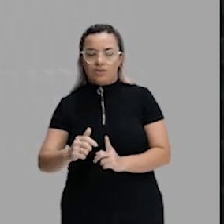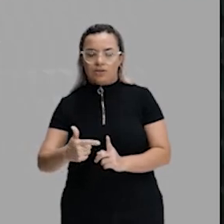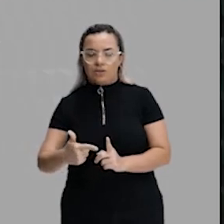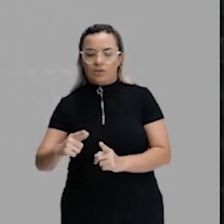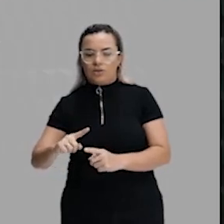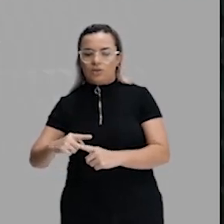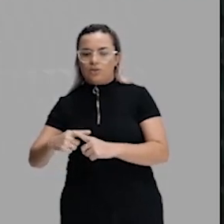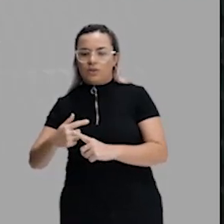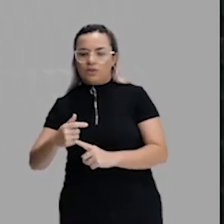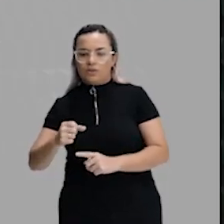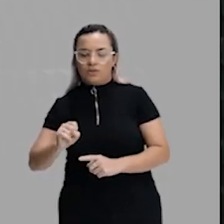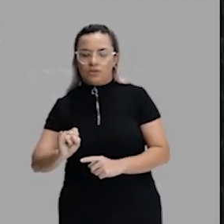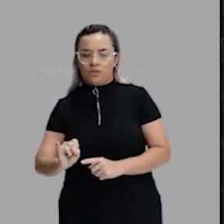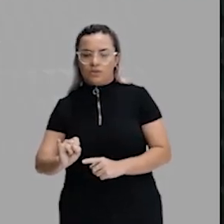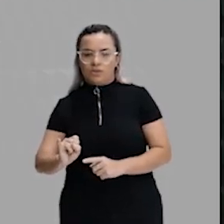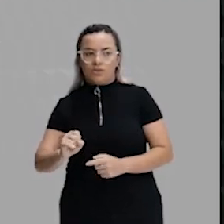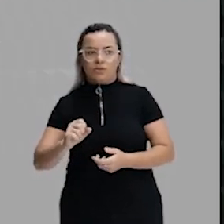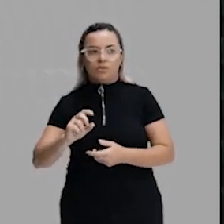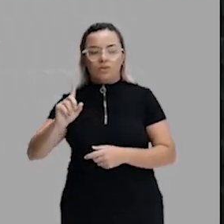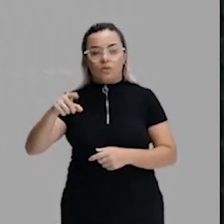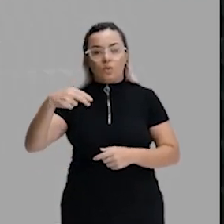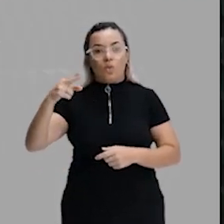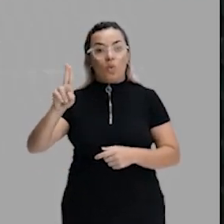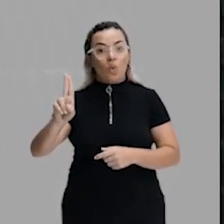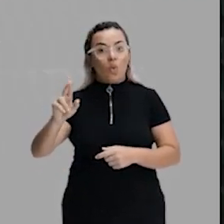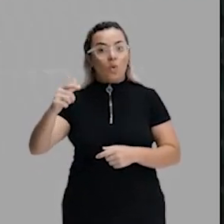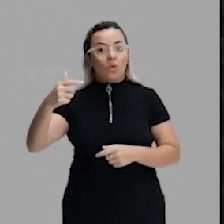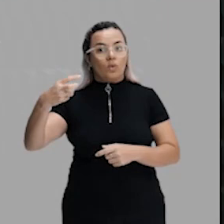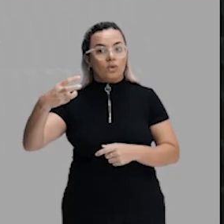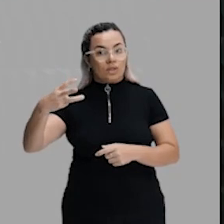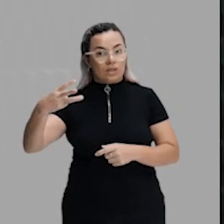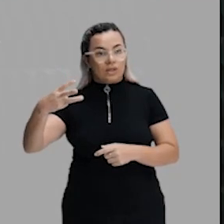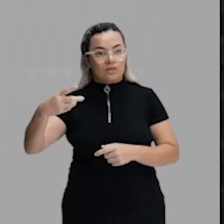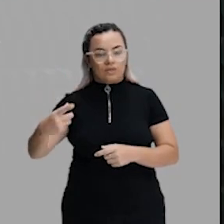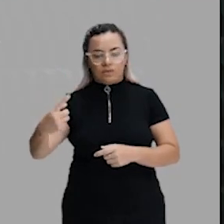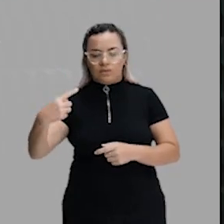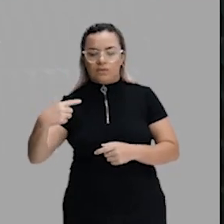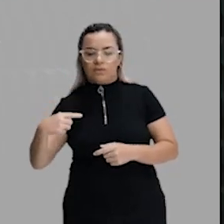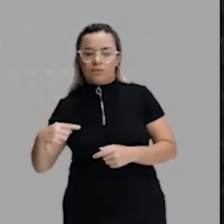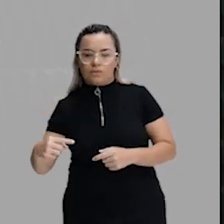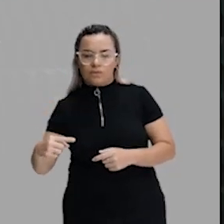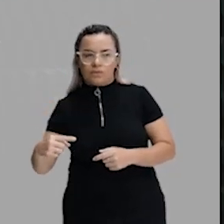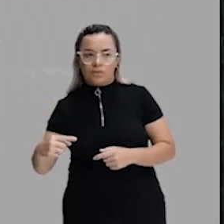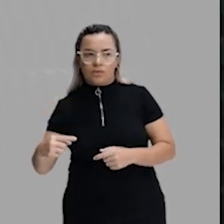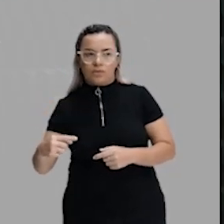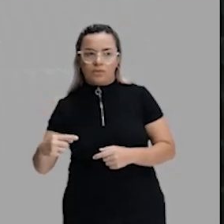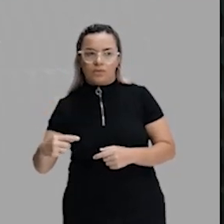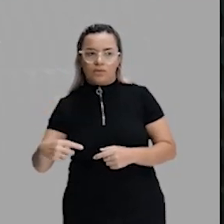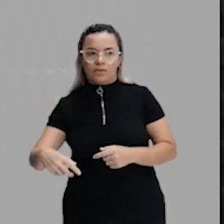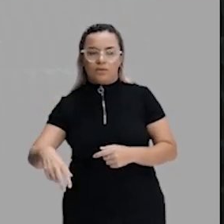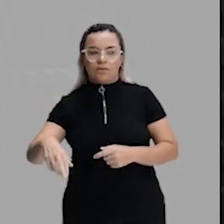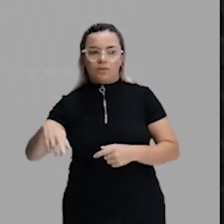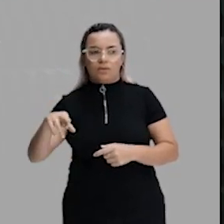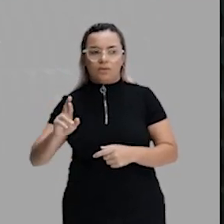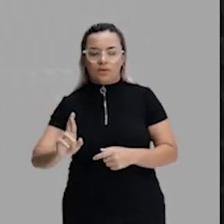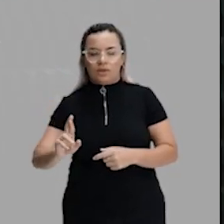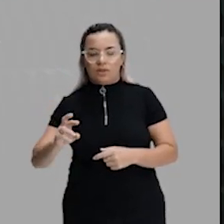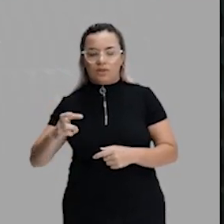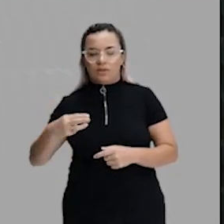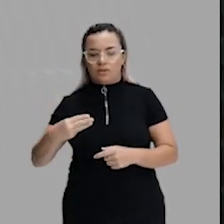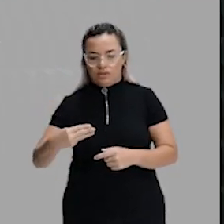vezes a corrente I. O 3, R3 vezes a corrente I,